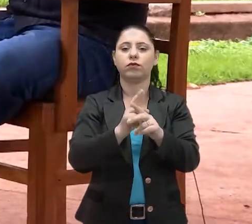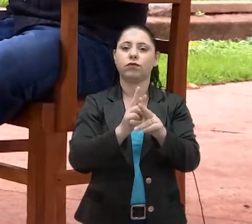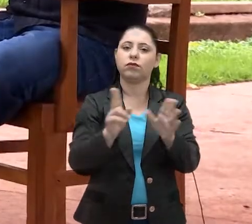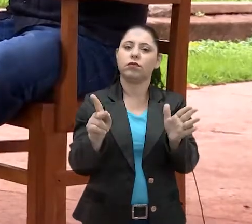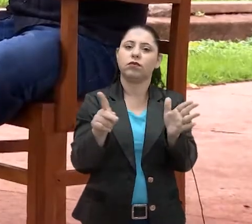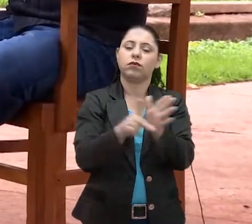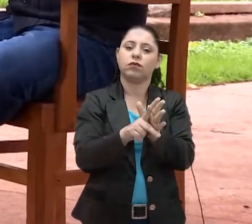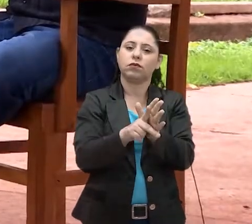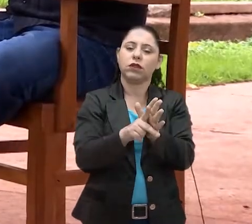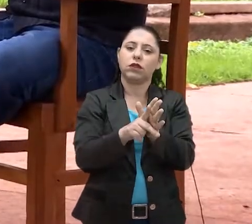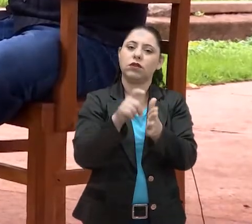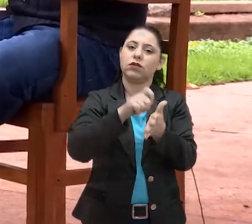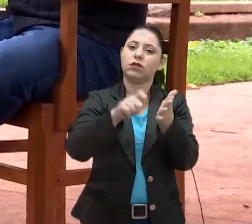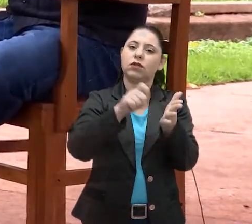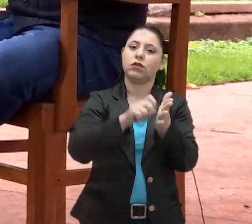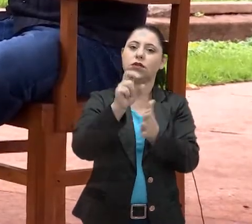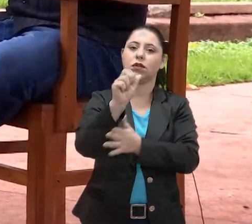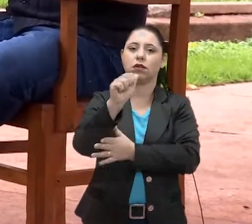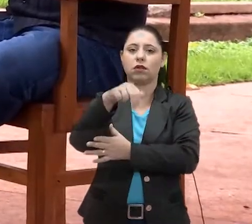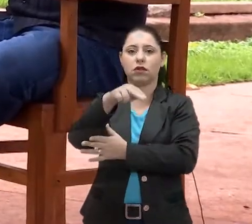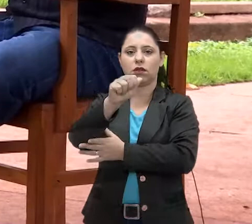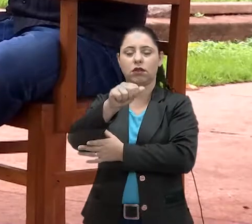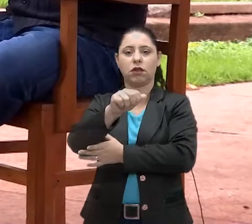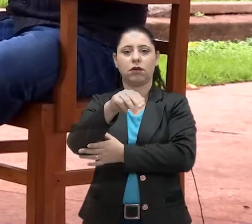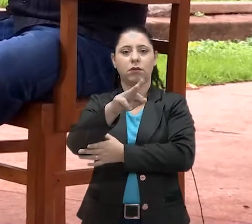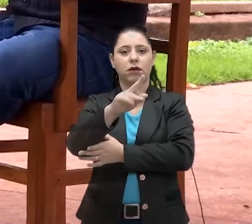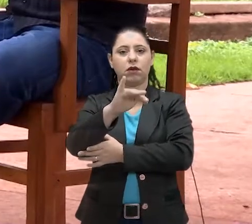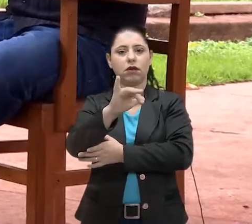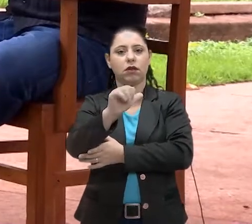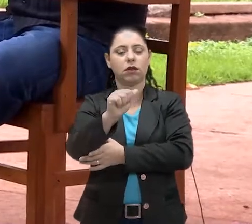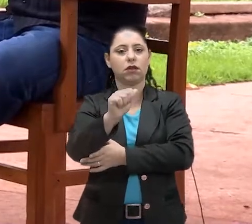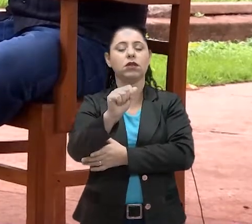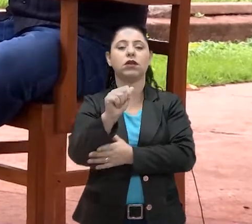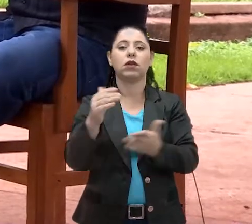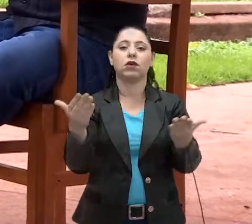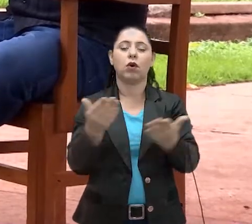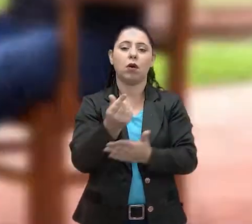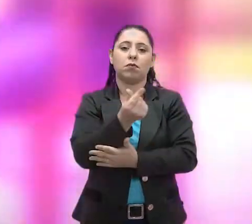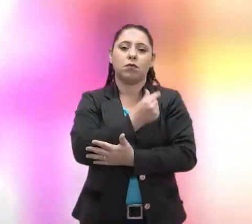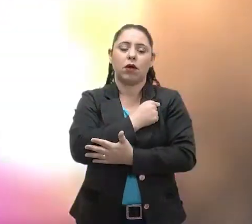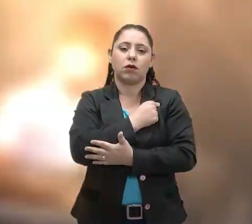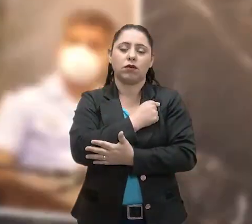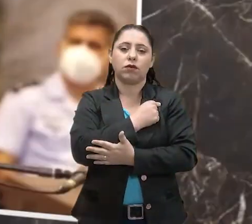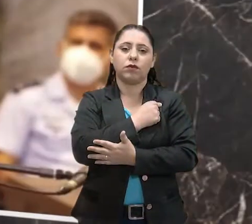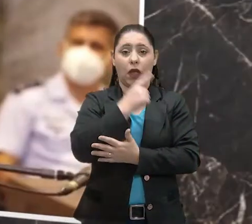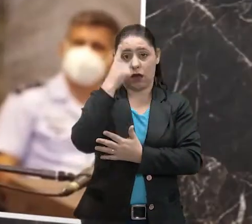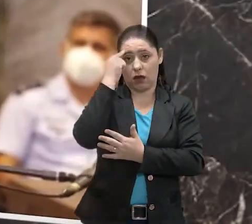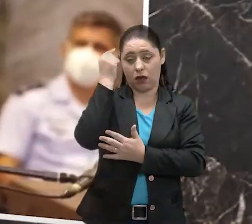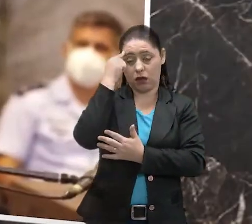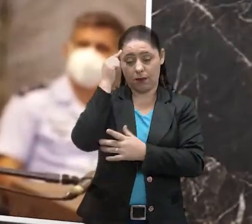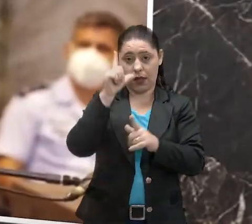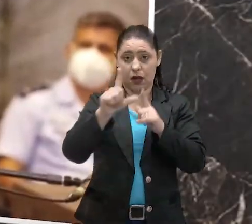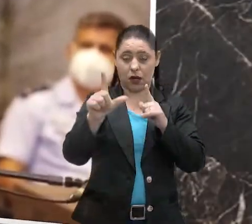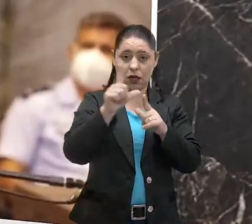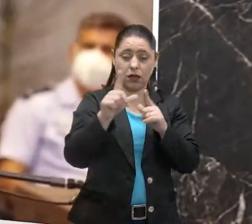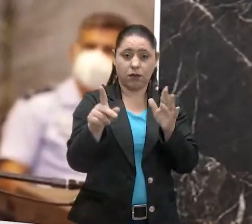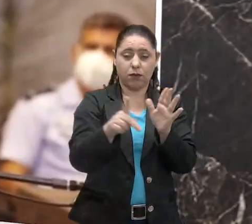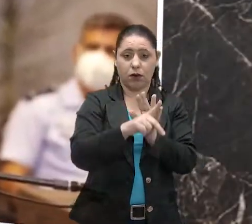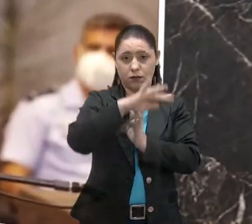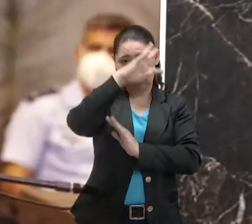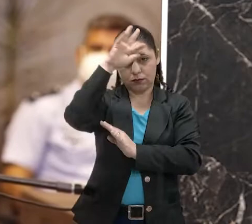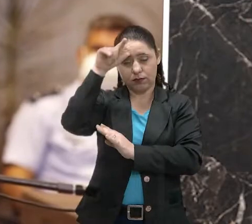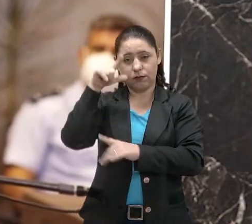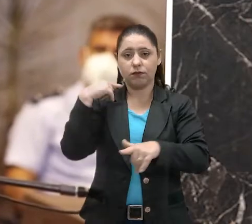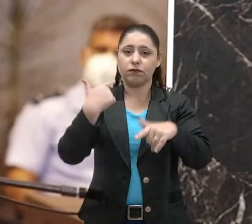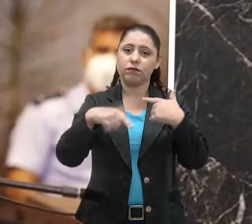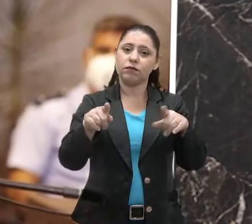em parceria com a escritora Ana Maria Bernardelli, que recentemente foi empossada na Academia Sul-Mato-Grossense de Letras